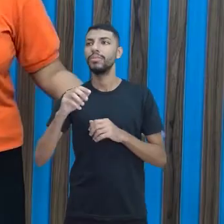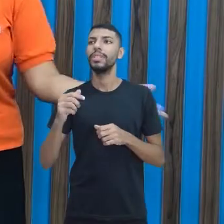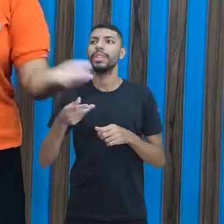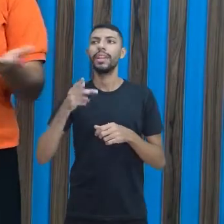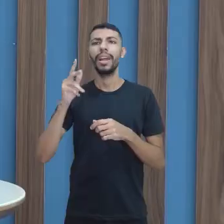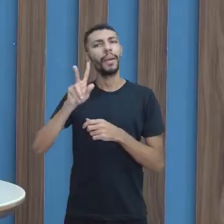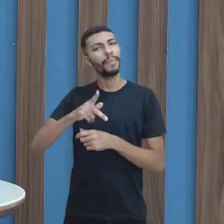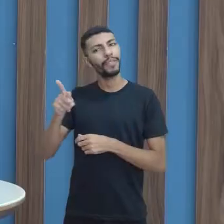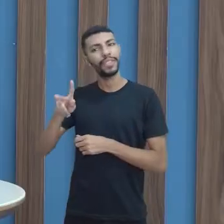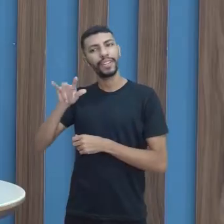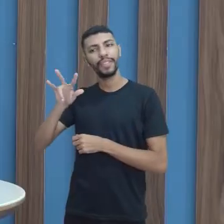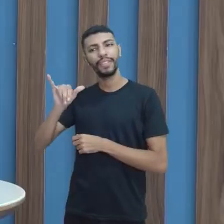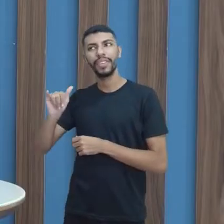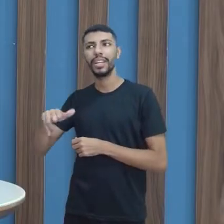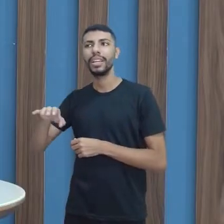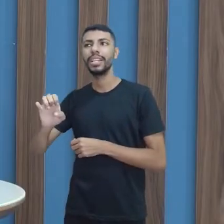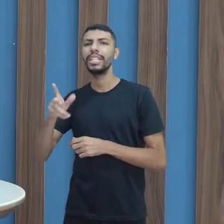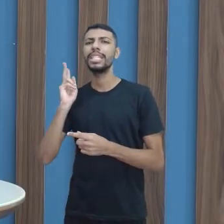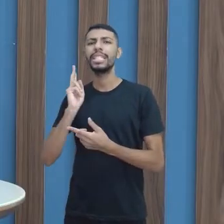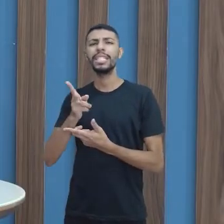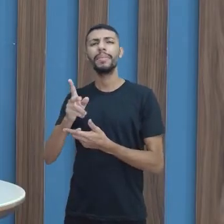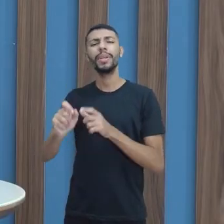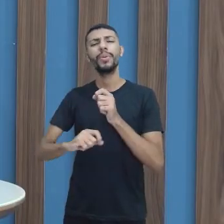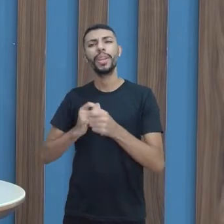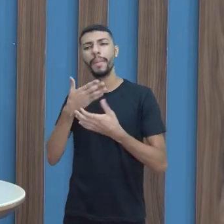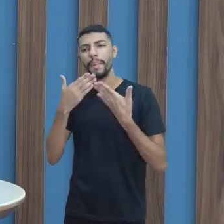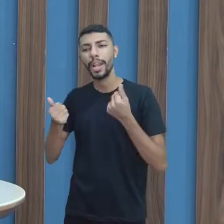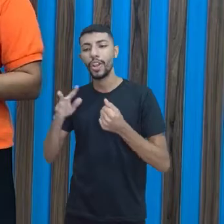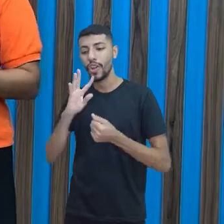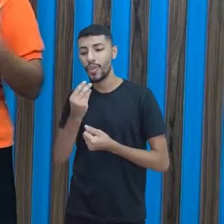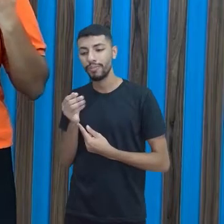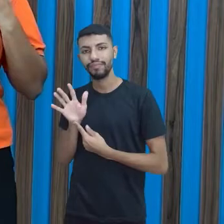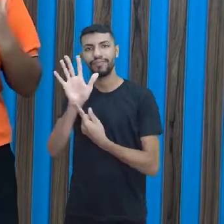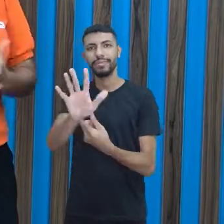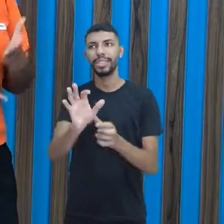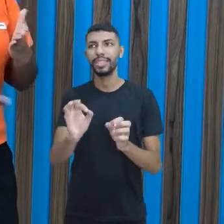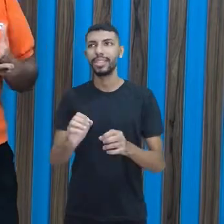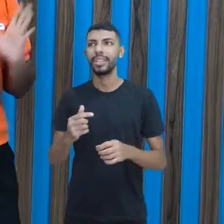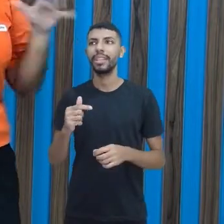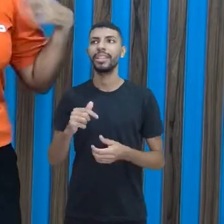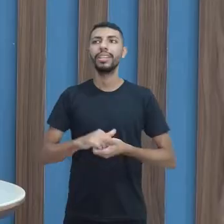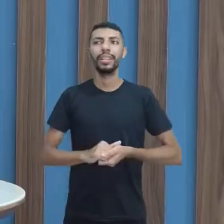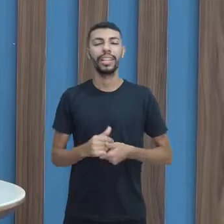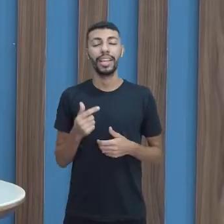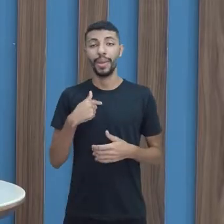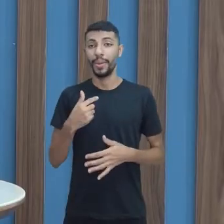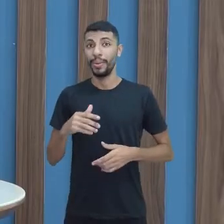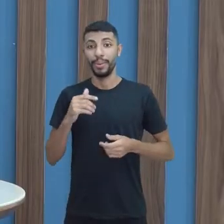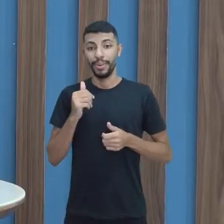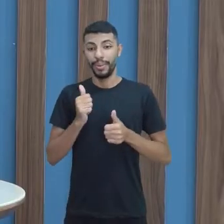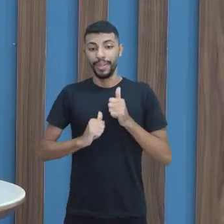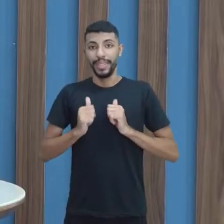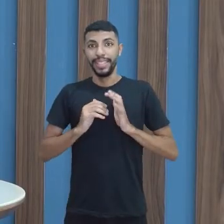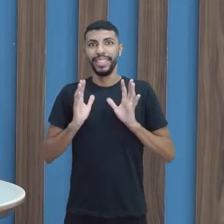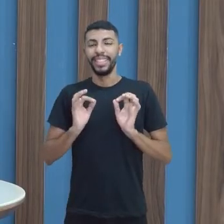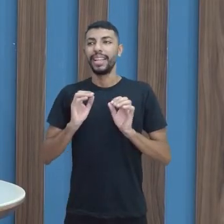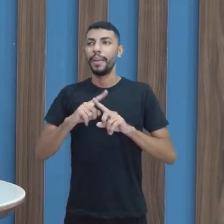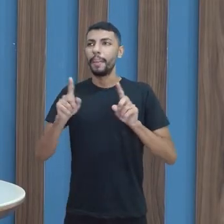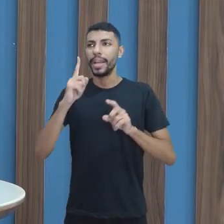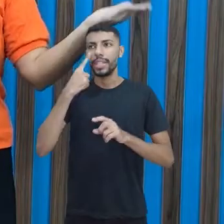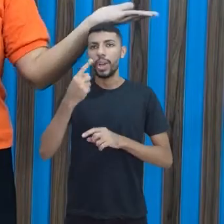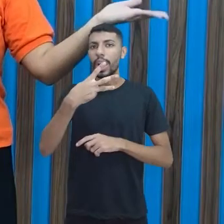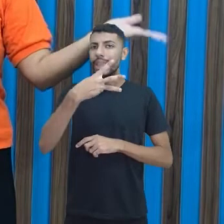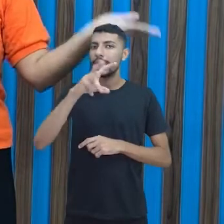trazendo o quê? Conhecimentos acurados. Foram 35 e eu falei acho que 39, eu me empolguei. Mas